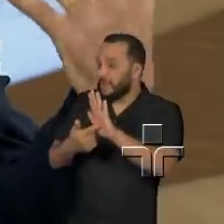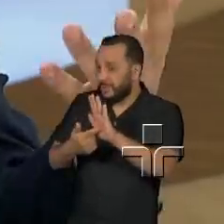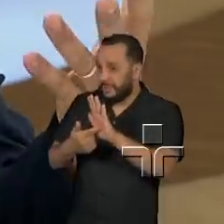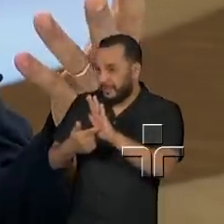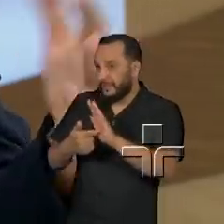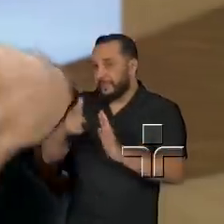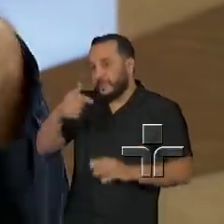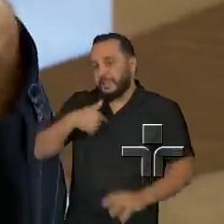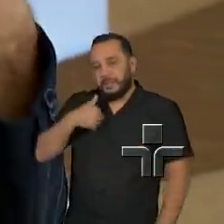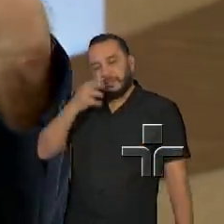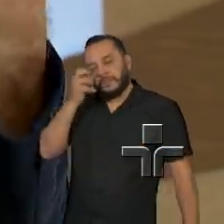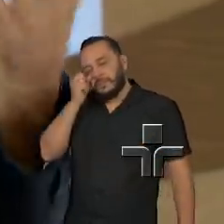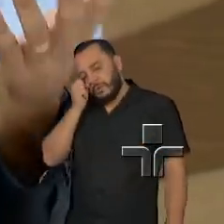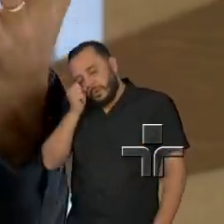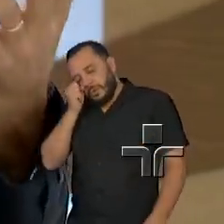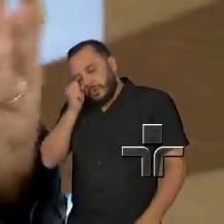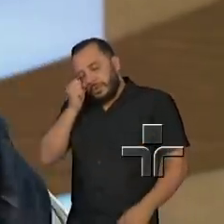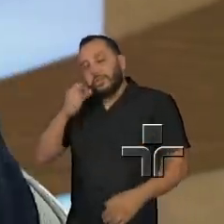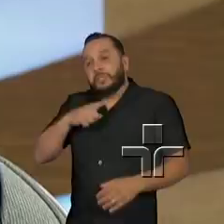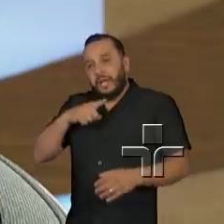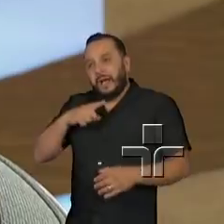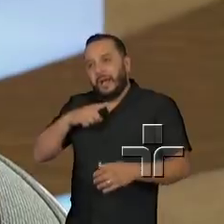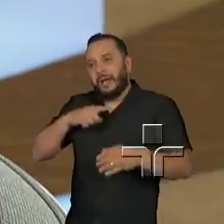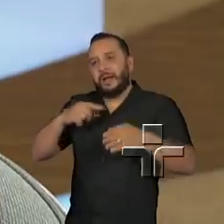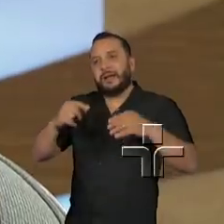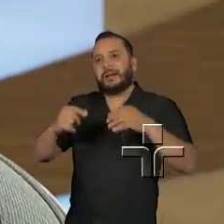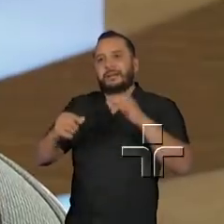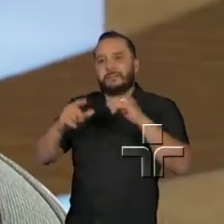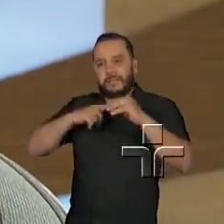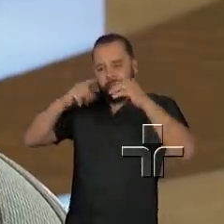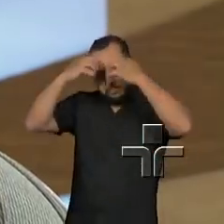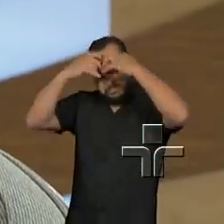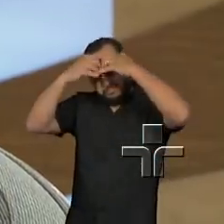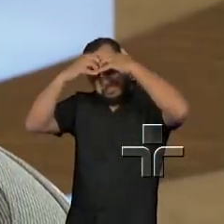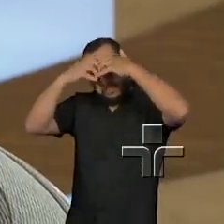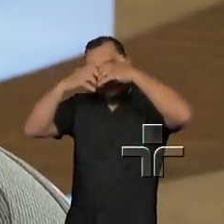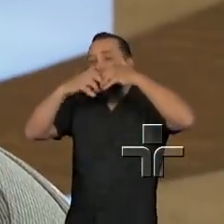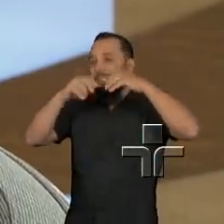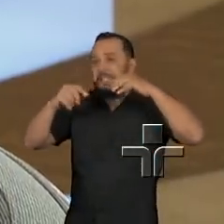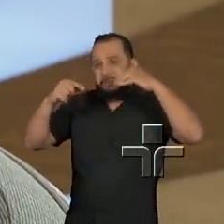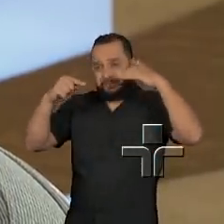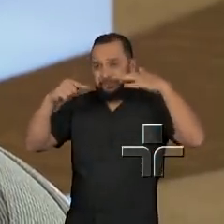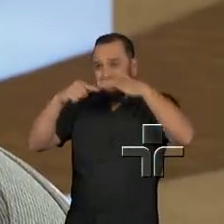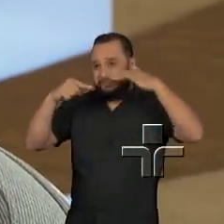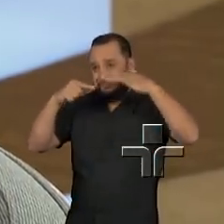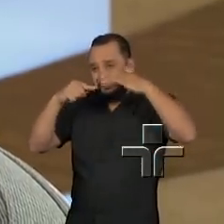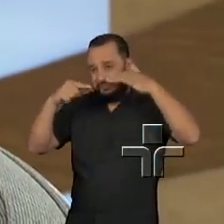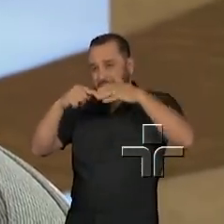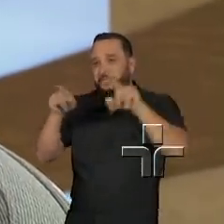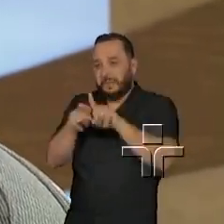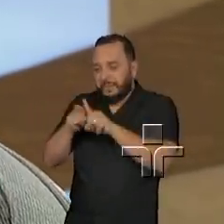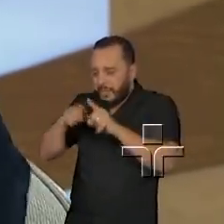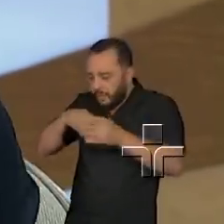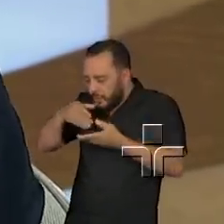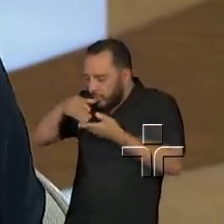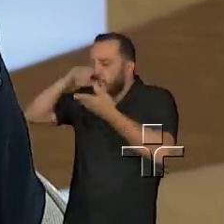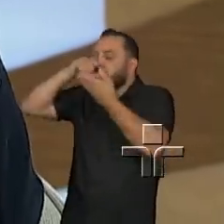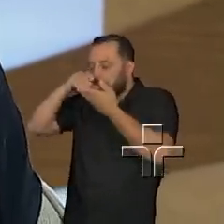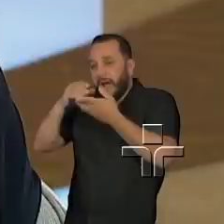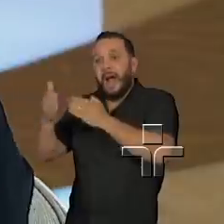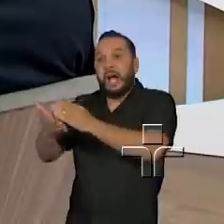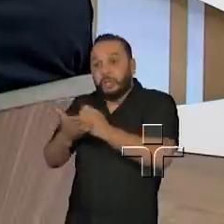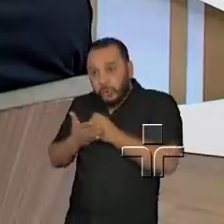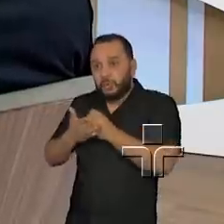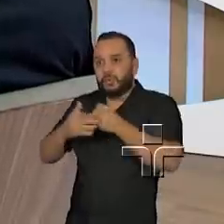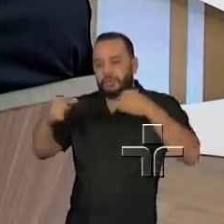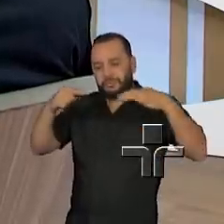durante o sono, que é a produção de novas sinapses, também acontece quando as pessoas utilizam substâncias psicodélicas. Eu me lembro aqui do Eduardo Schemberg também,